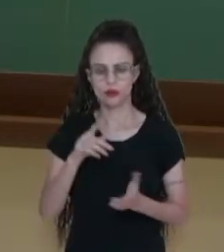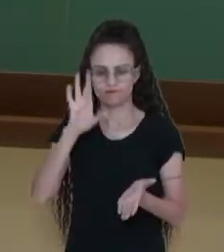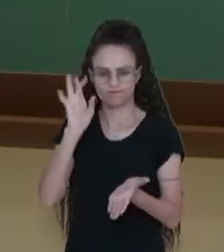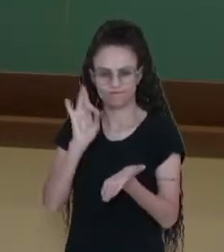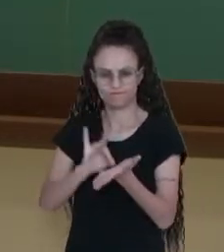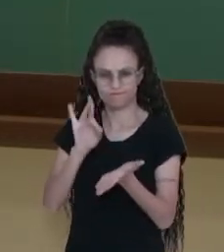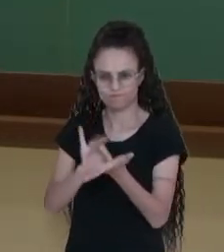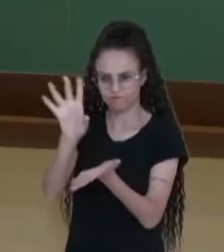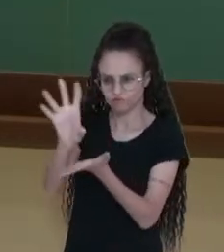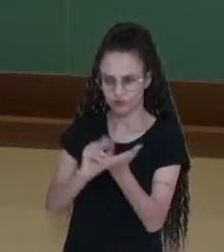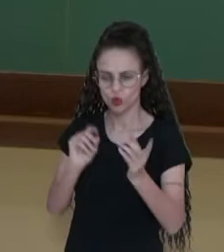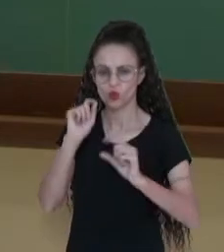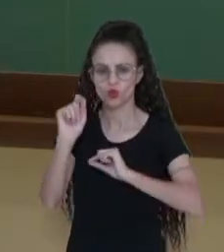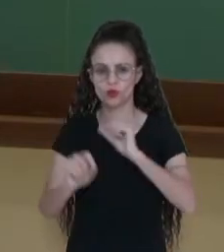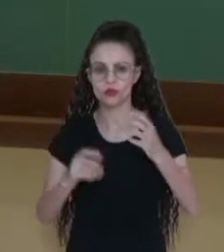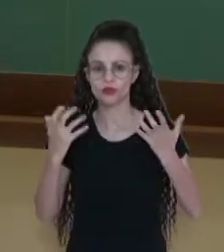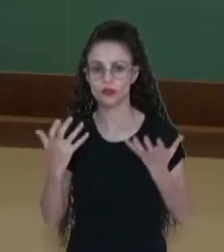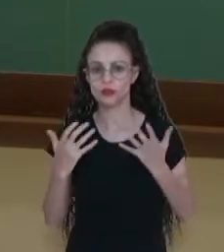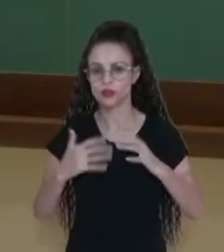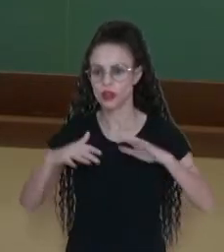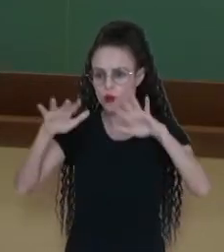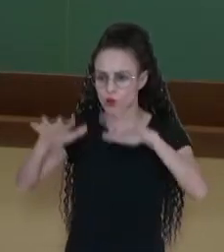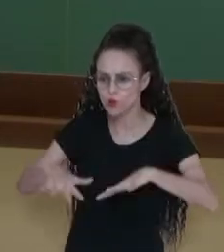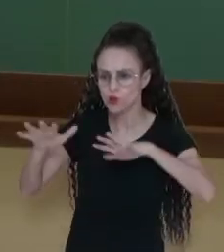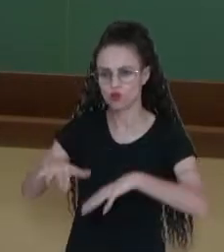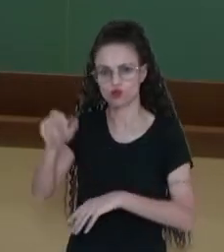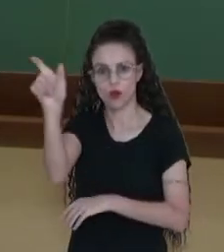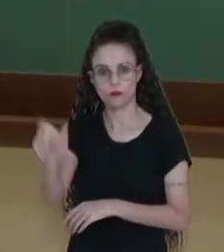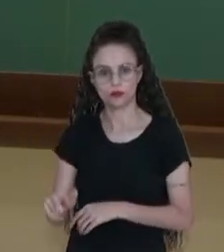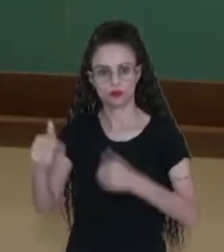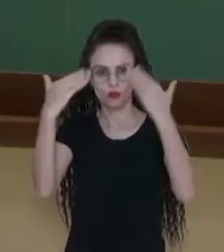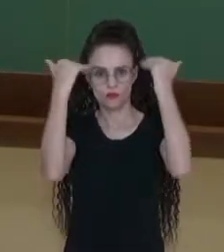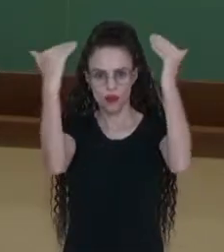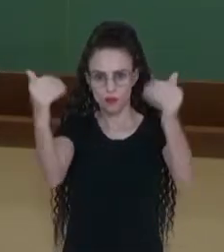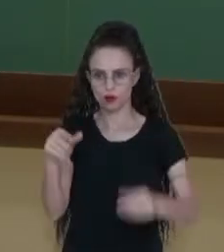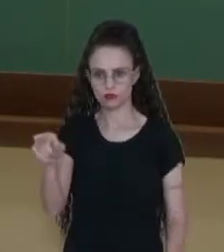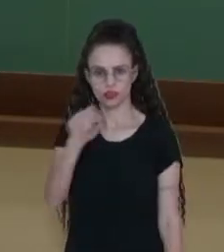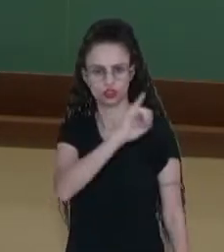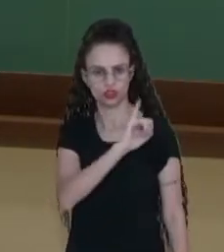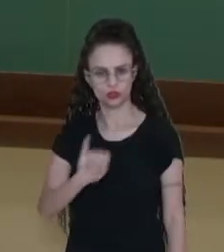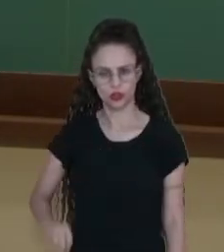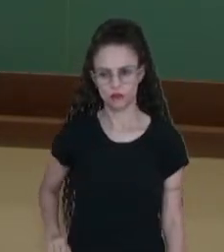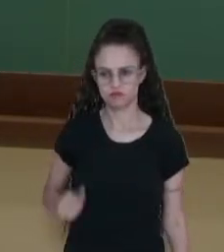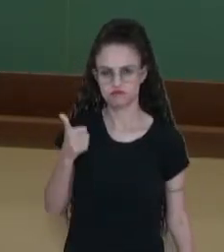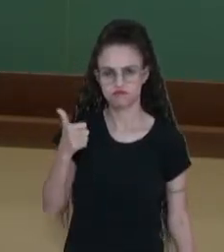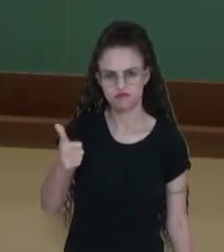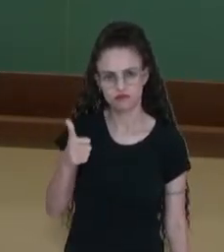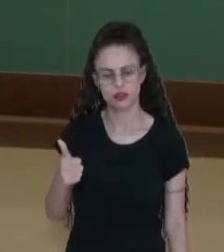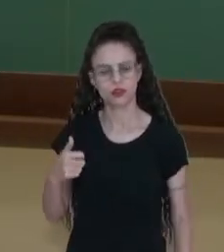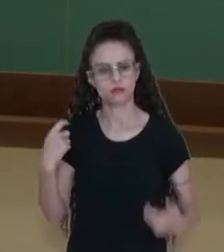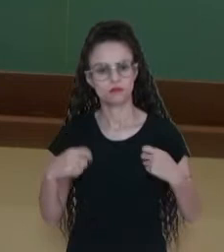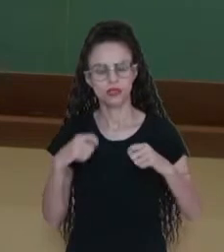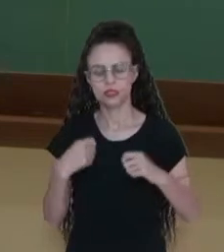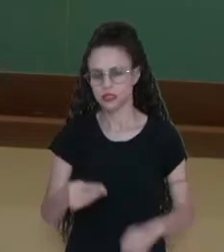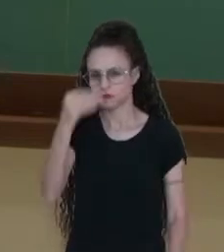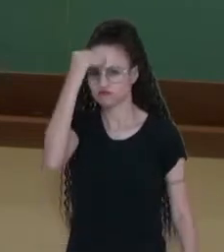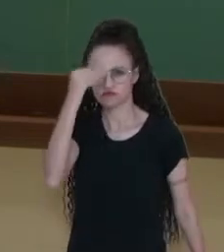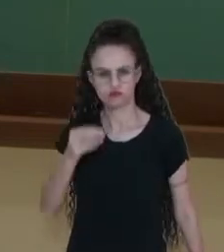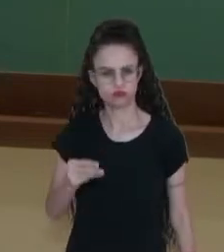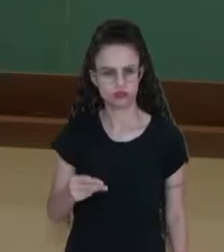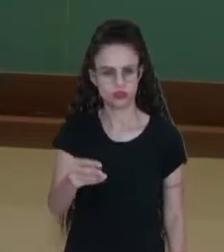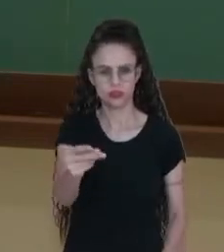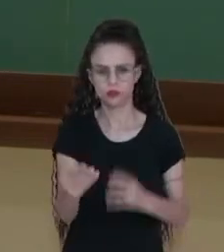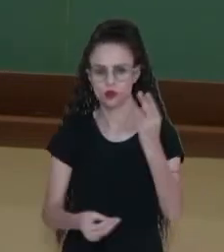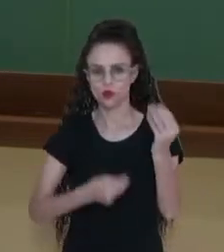realismo? O realismo, eles queriam fazer um culto à personalidade, ou seja, aquele grande general, aquele grande imperador, ele tinha que ser imortalizado. E como é que ele foi